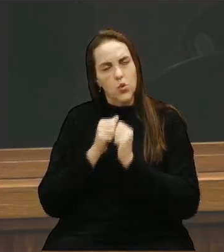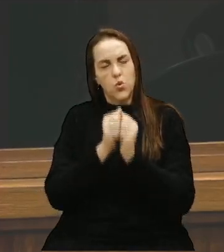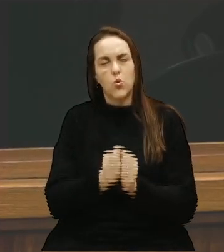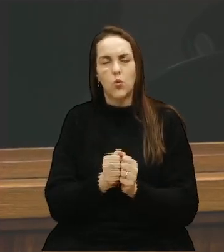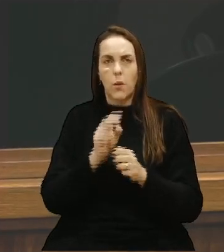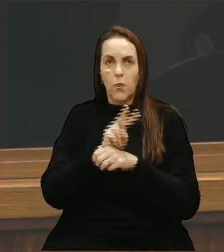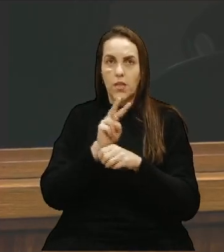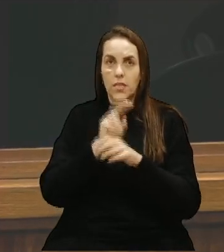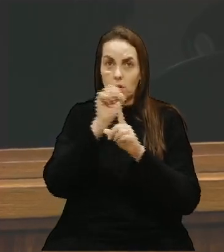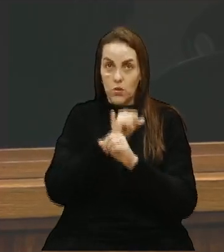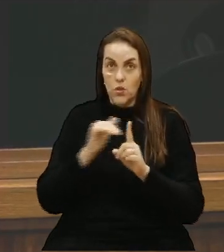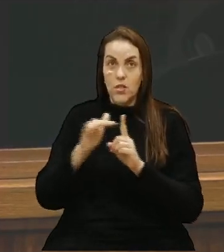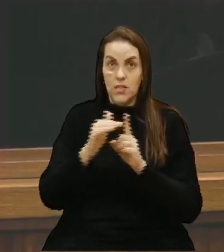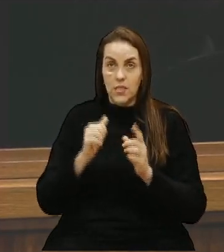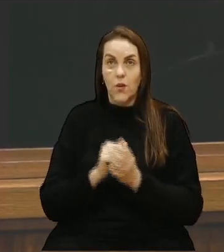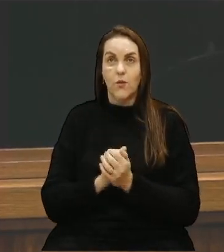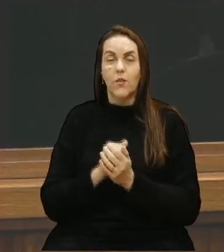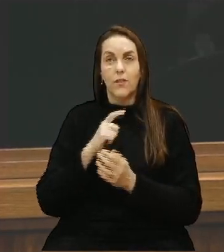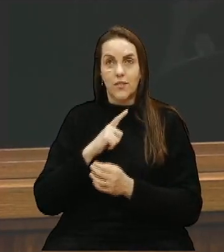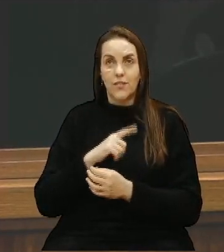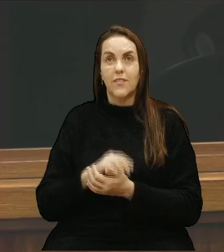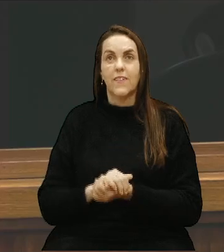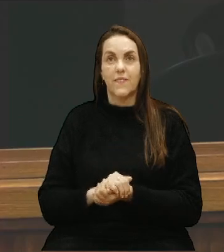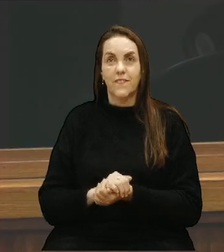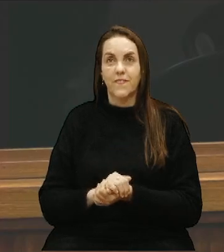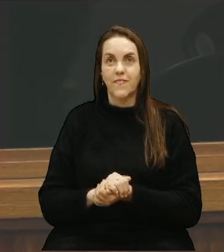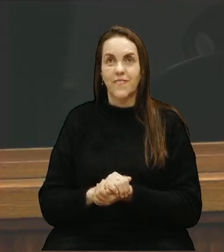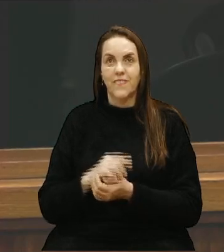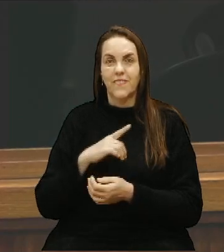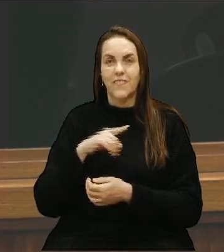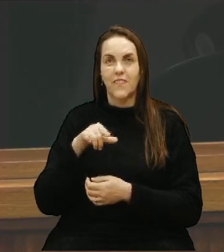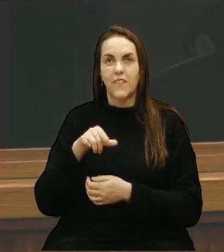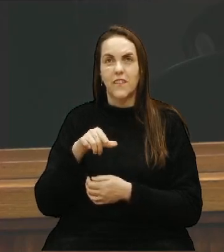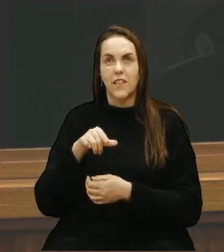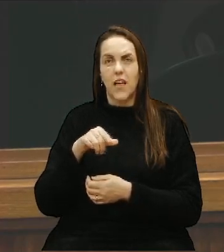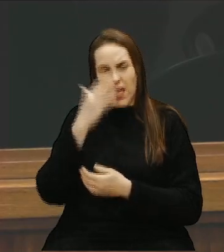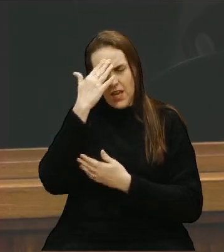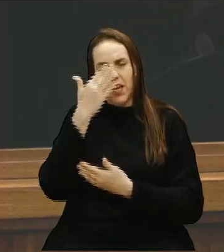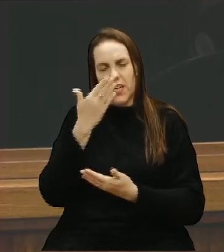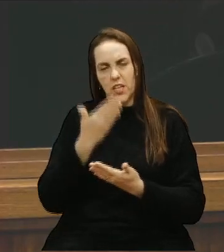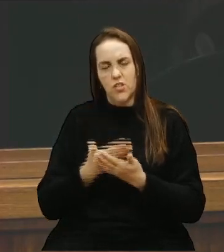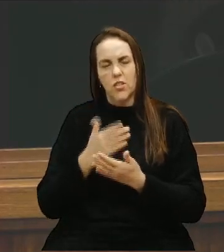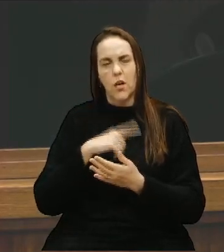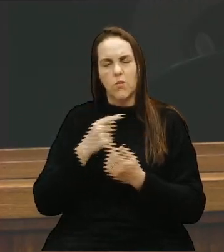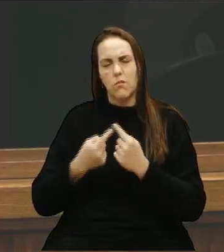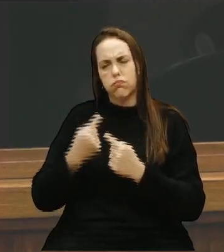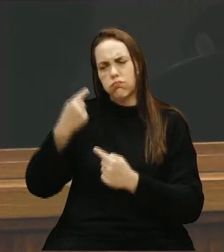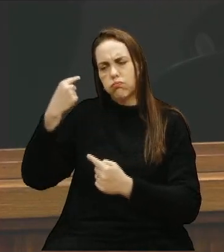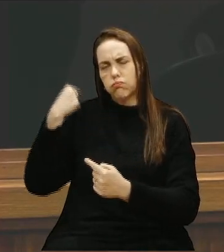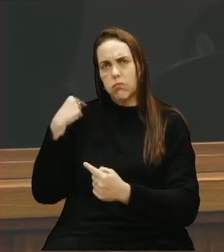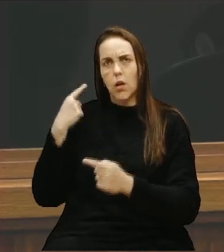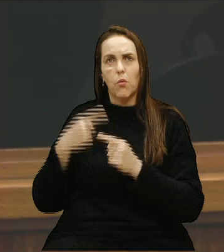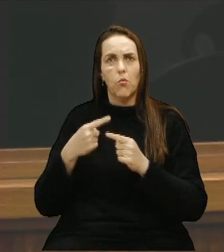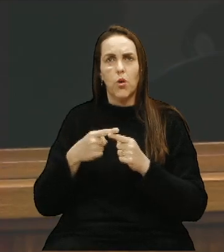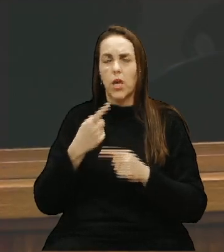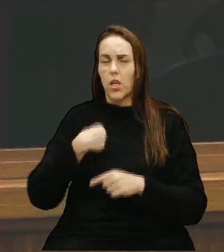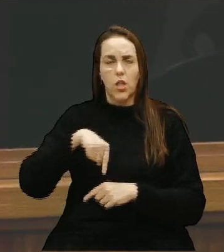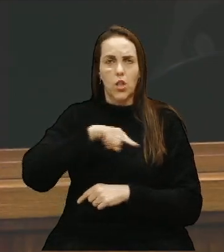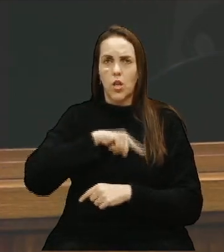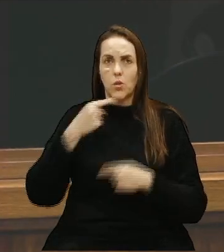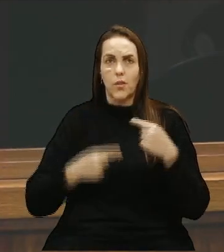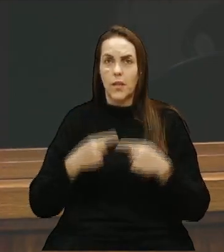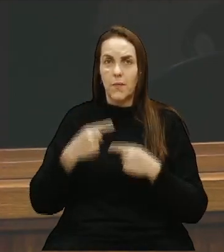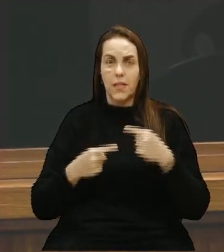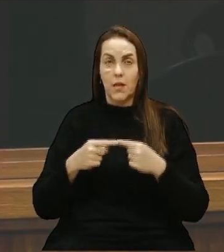proteção social. E aí, eu e diversas pessoas da FAS acreditamos ser um retrocesso, porque a gente não debate sobre